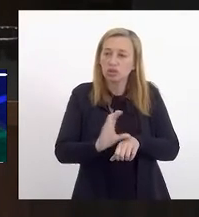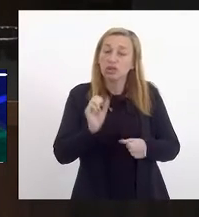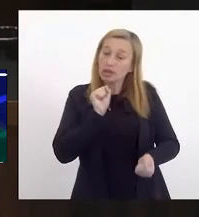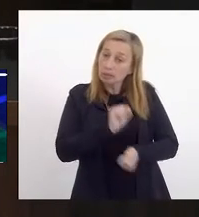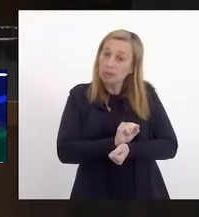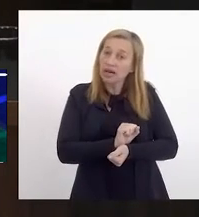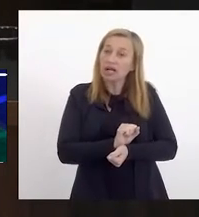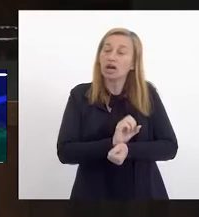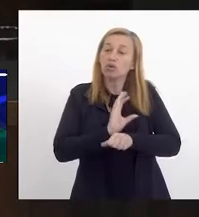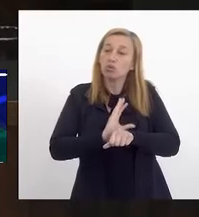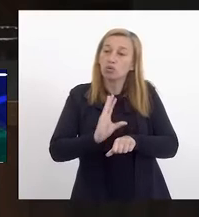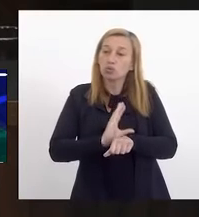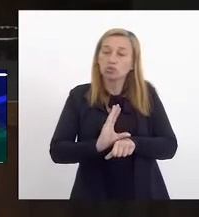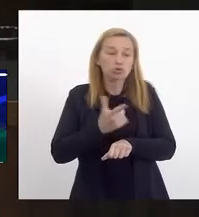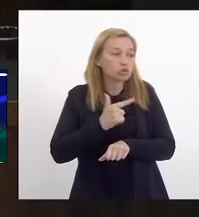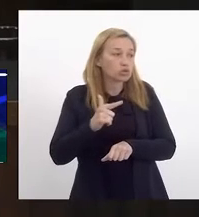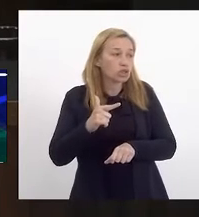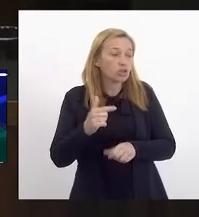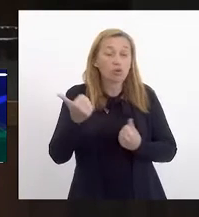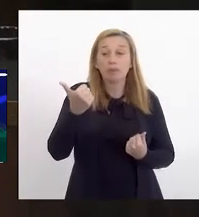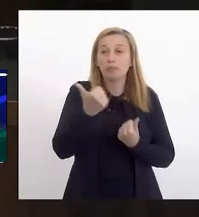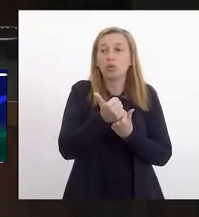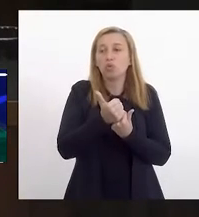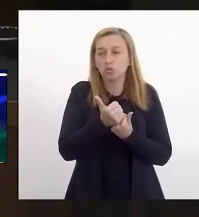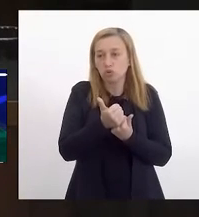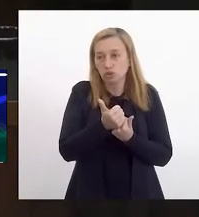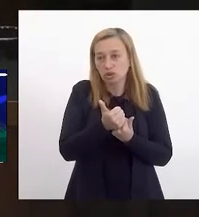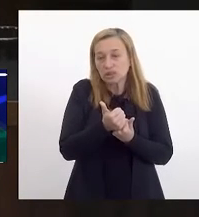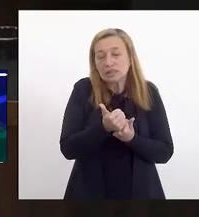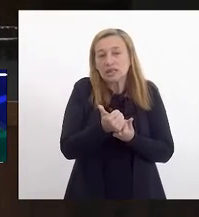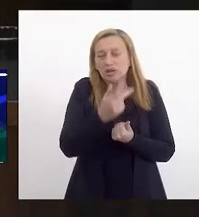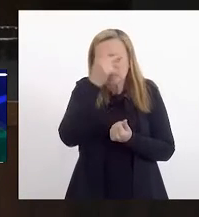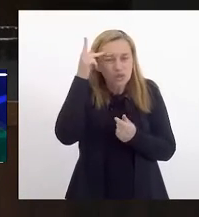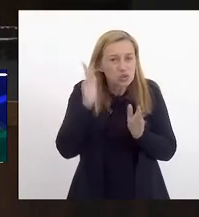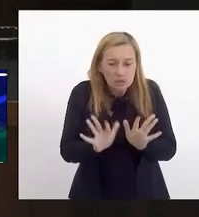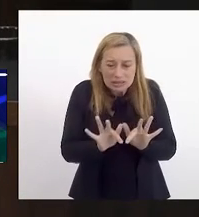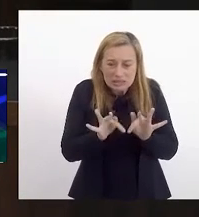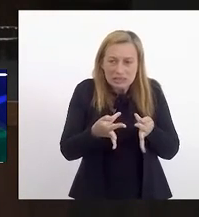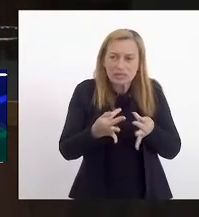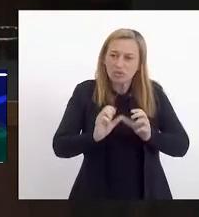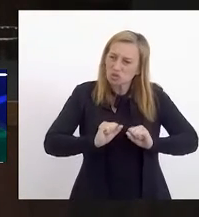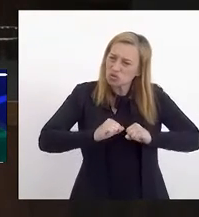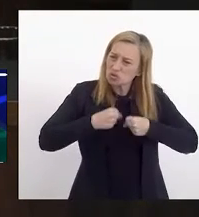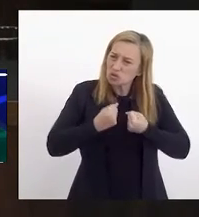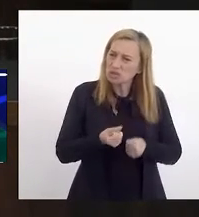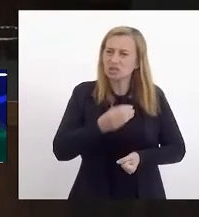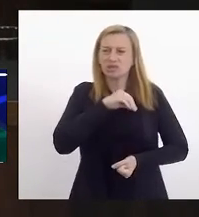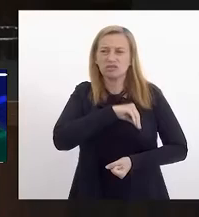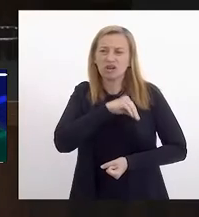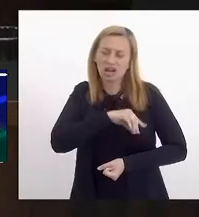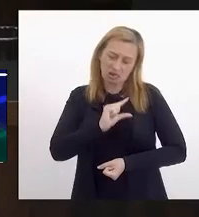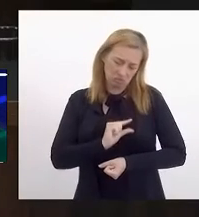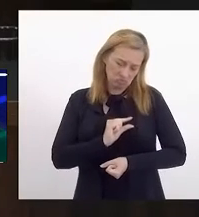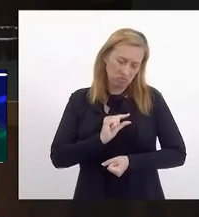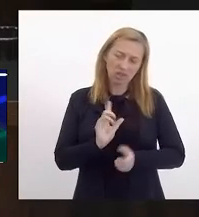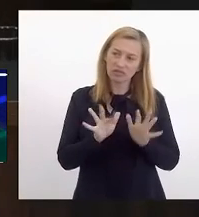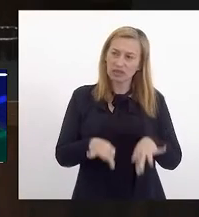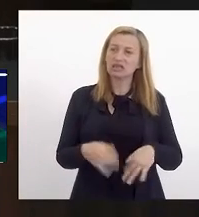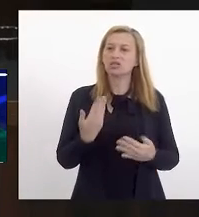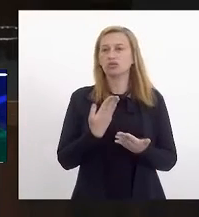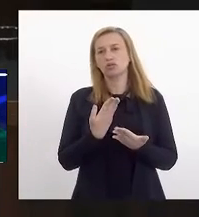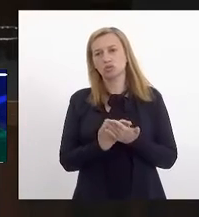o curso e não têm um apoio, pessoas simples, com renda baixa, para poder concluir os seus